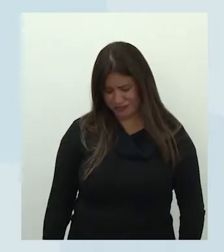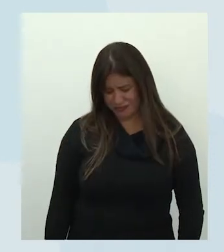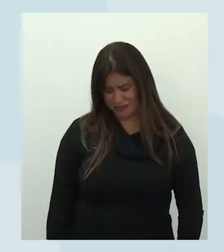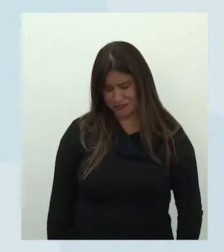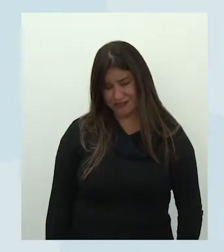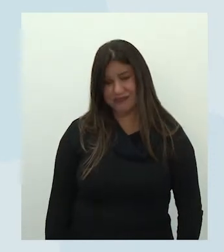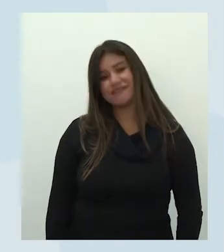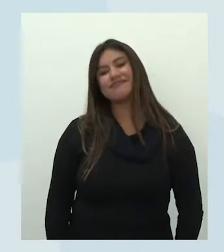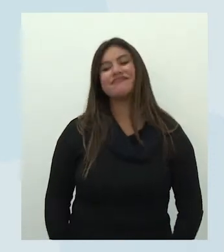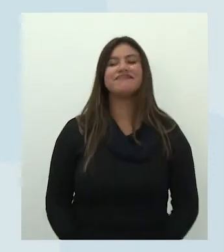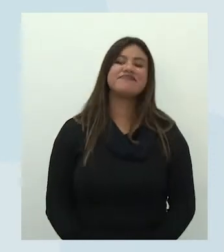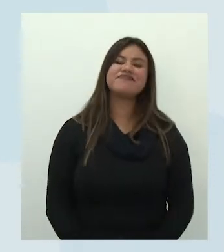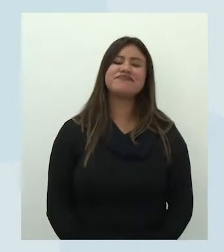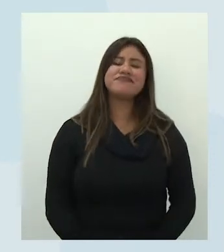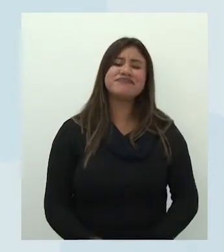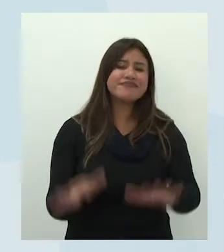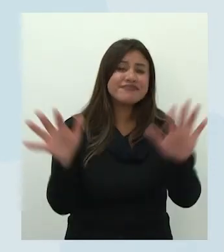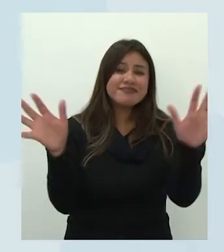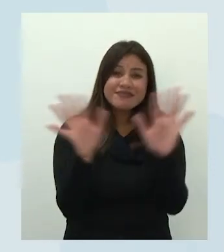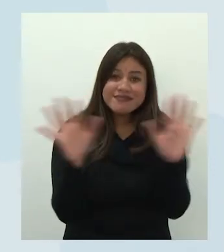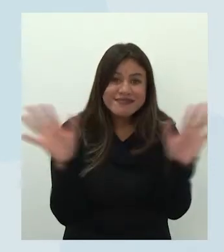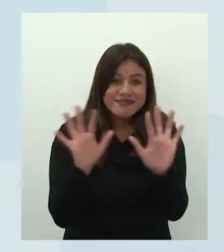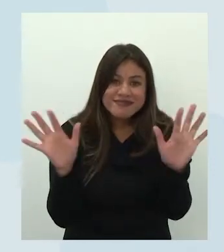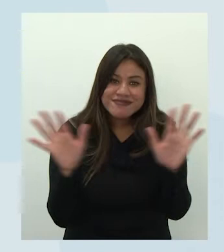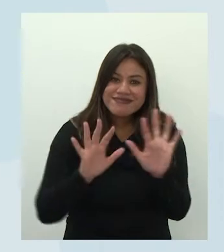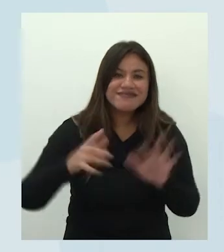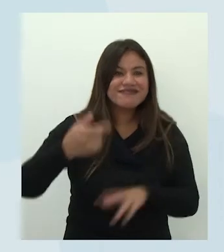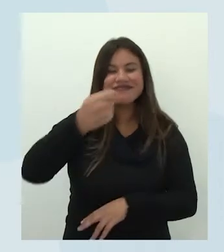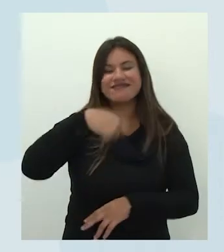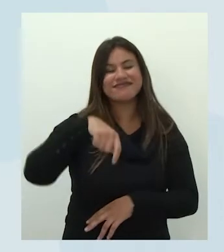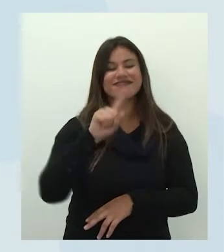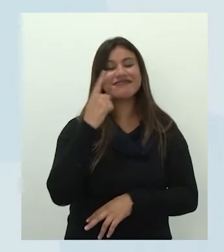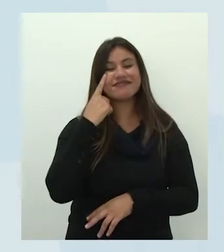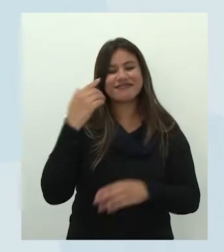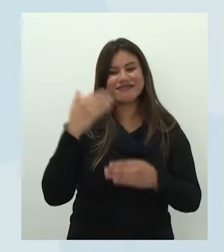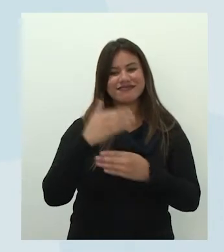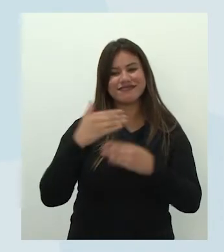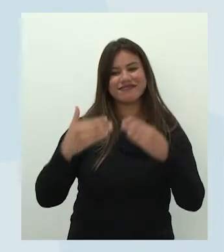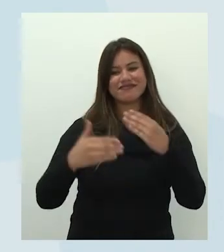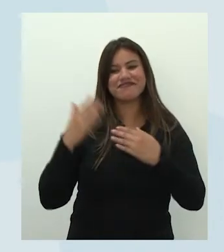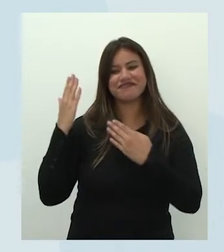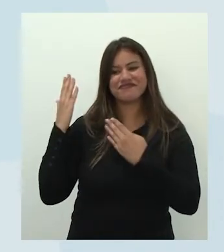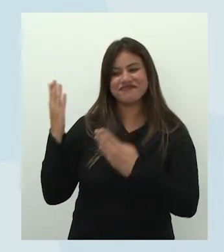frente. Não precisa ser assim, né, gente? A próxima.